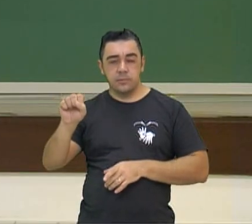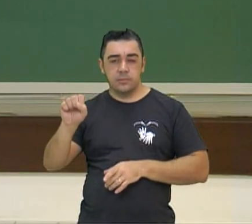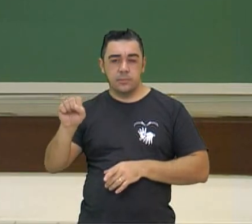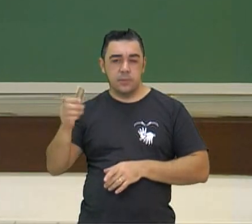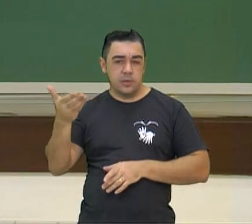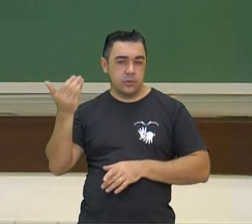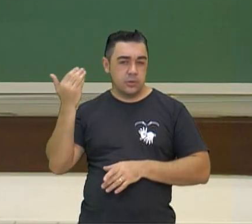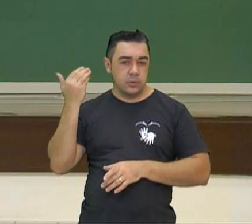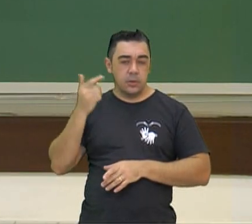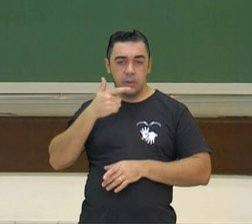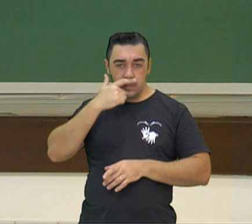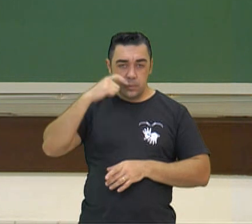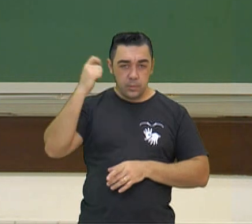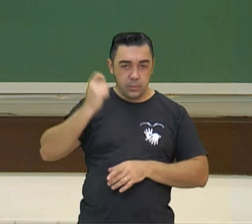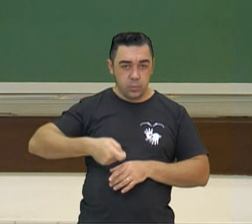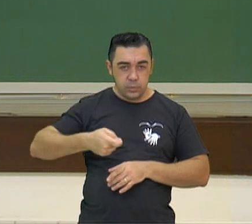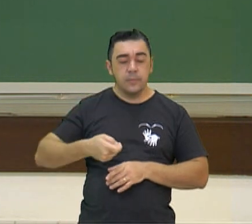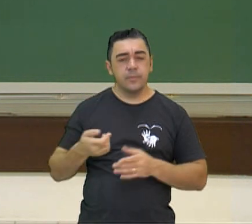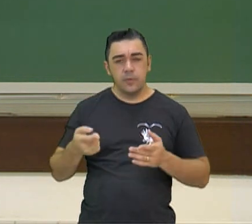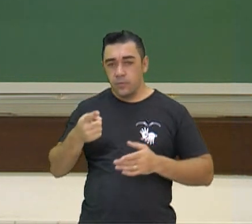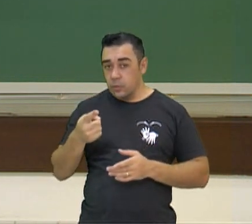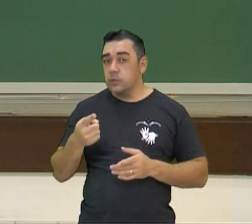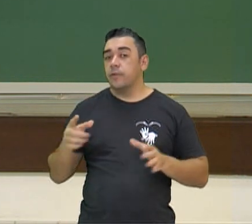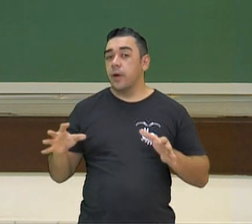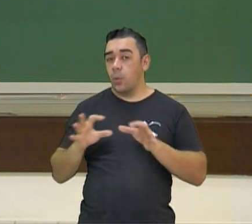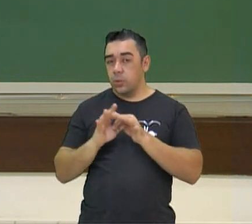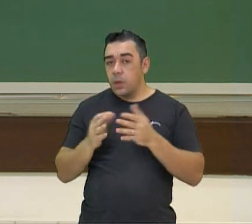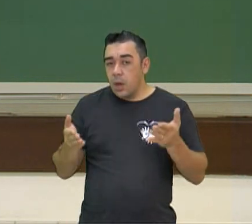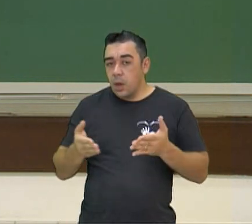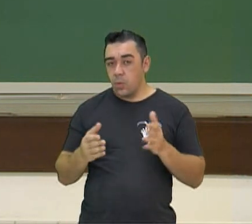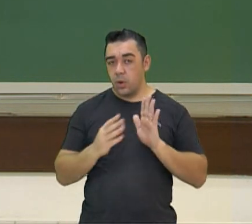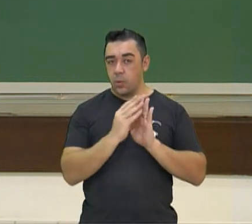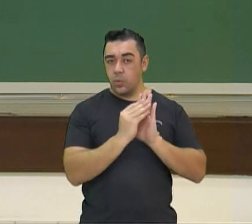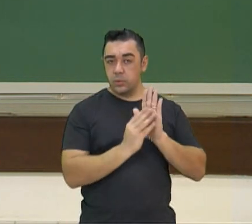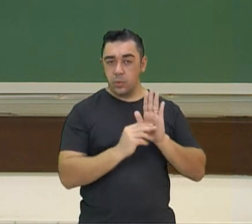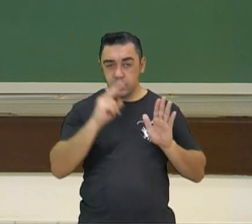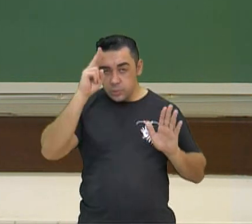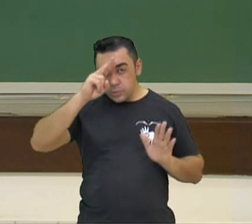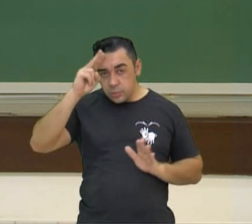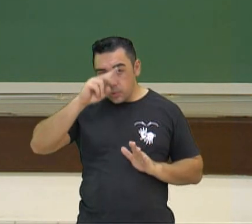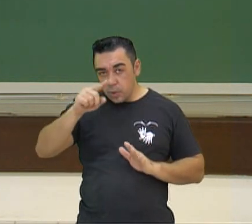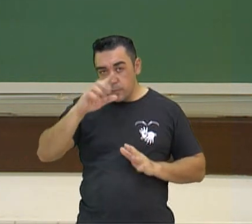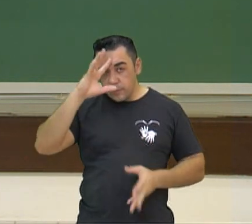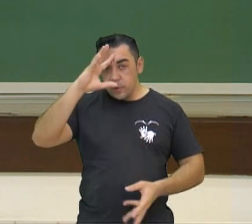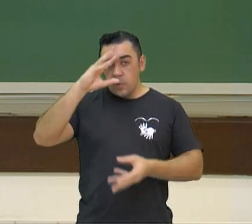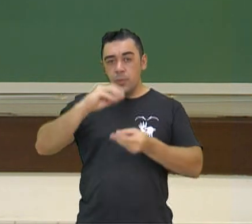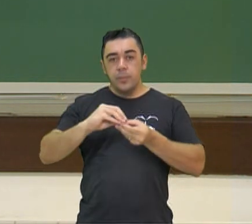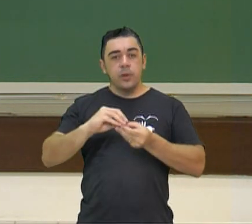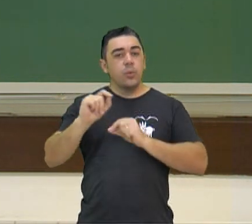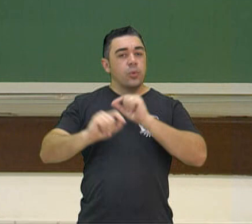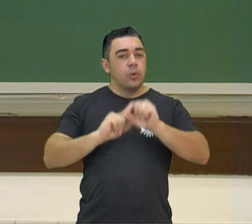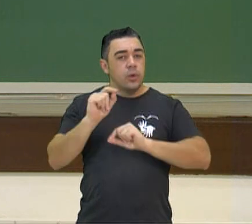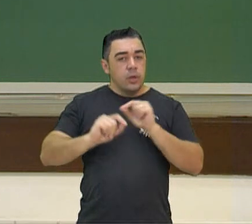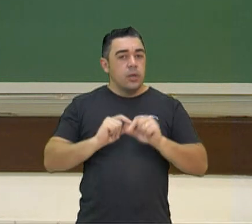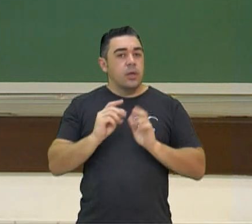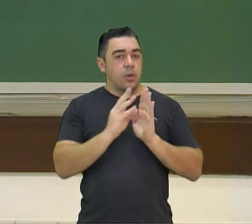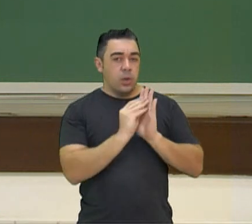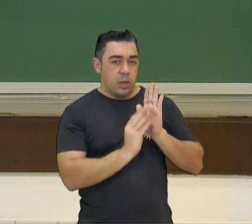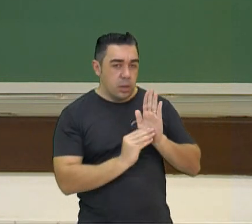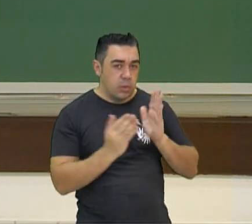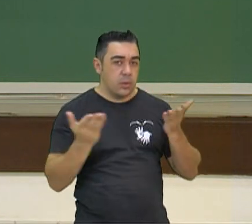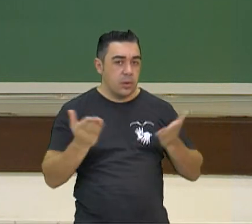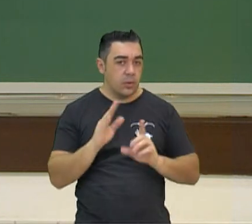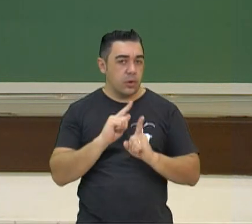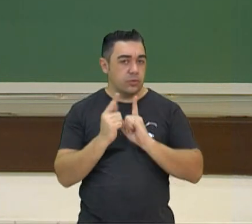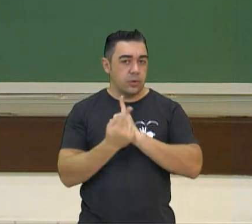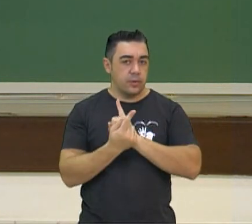de bastante do conteúdo de história para entender melhor esse conteúdo de geografia,